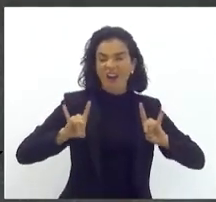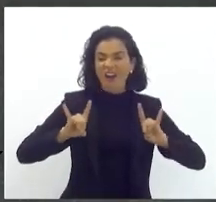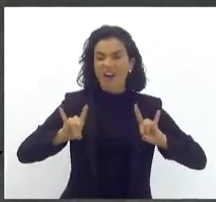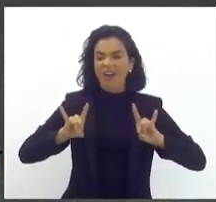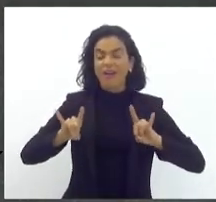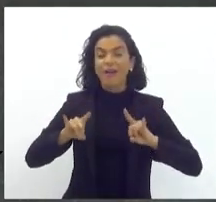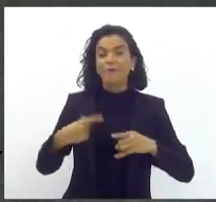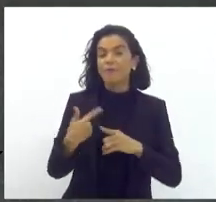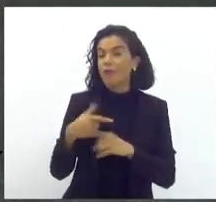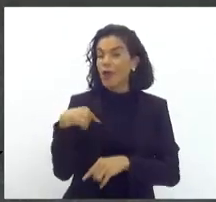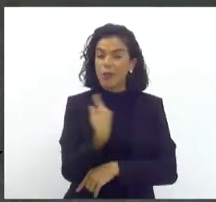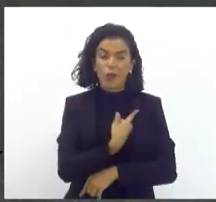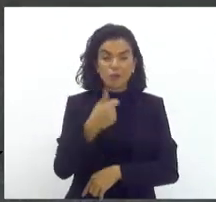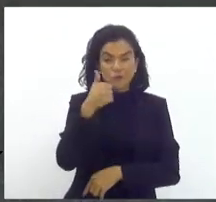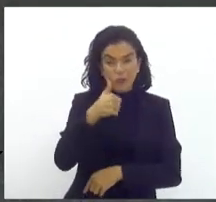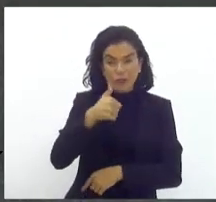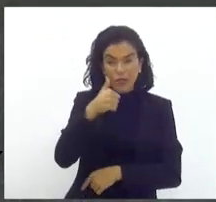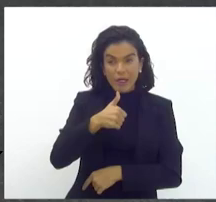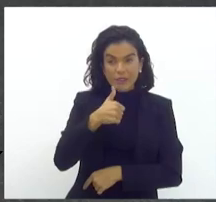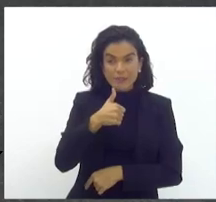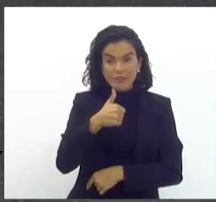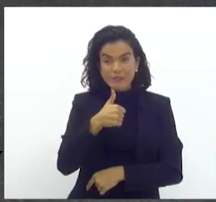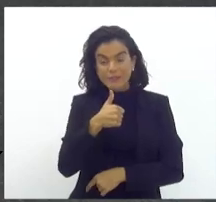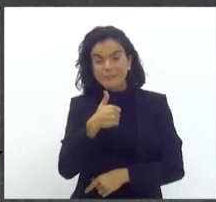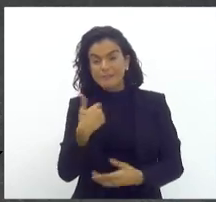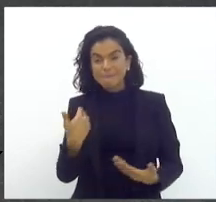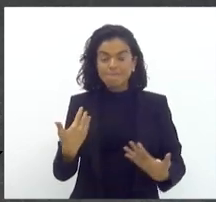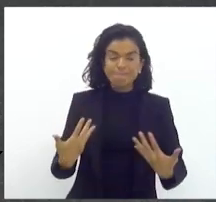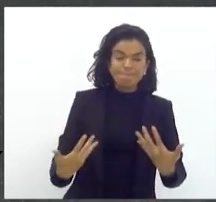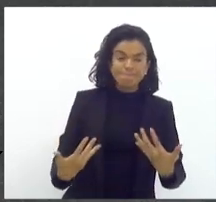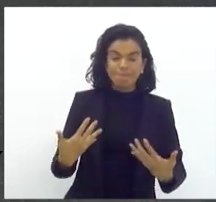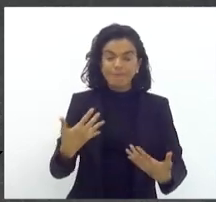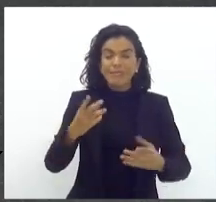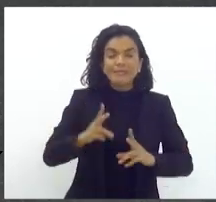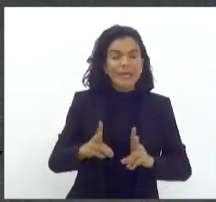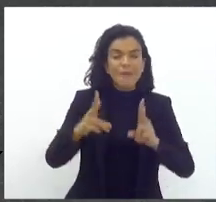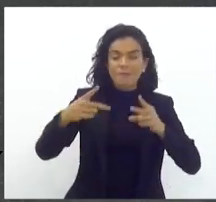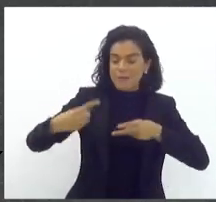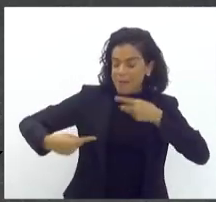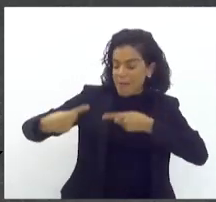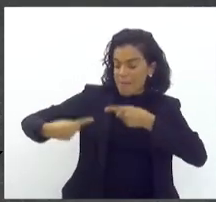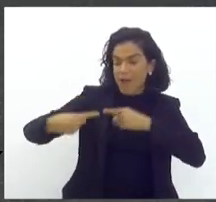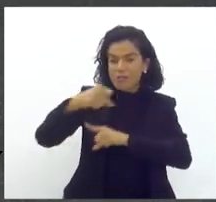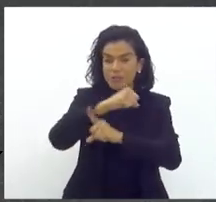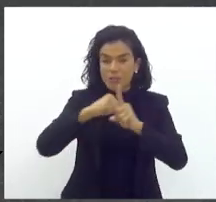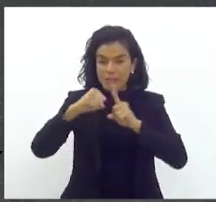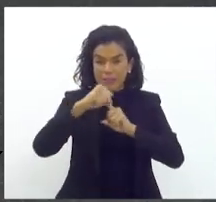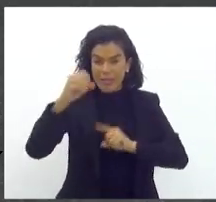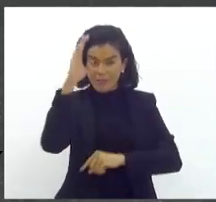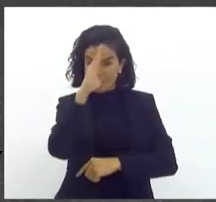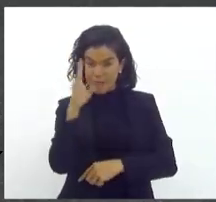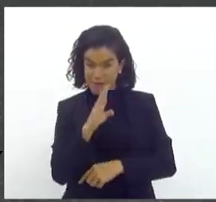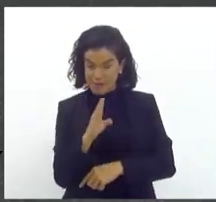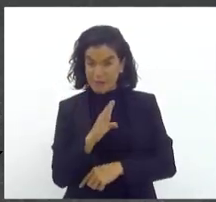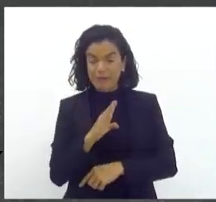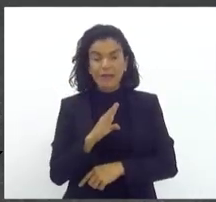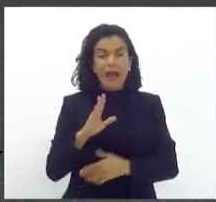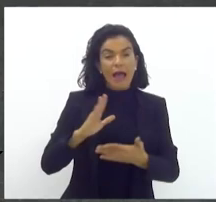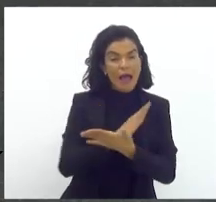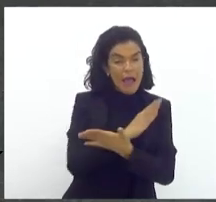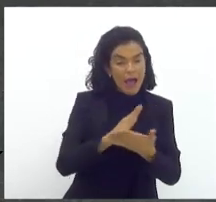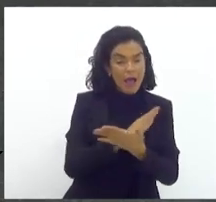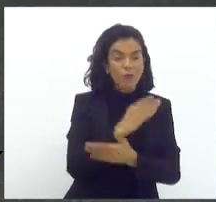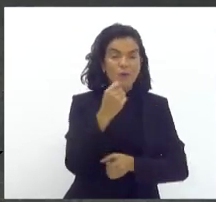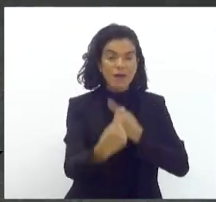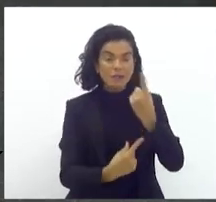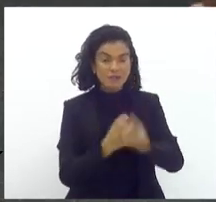importante porque nós mulheres no debate geral da sociedade brasileira na maioria das